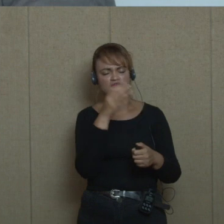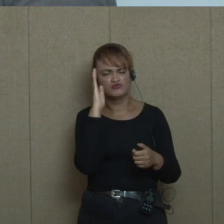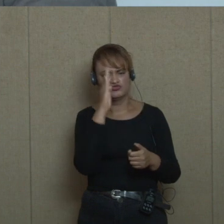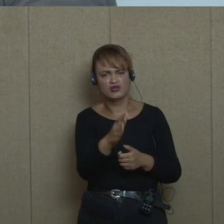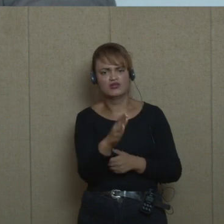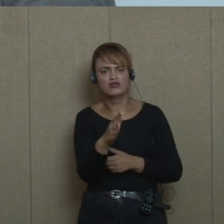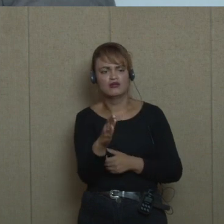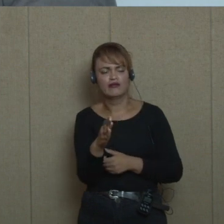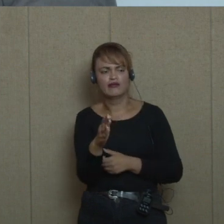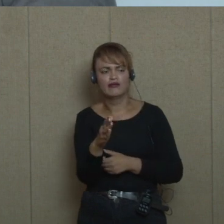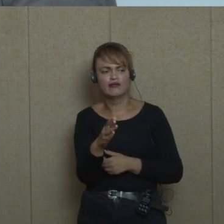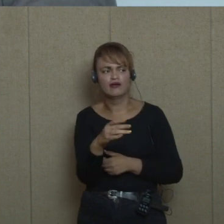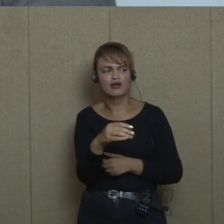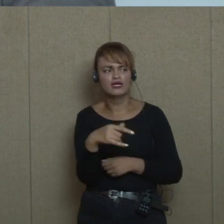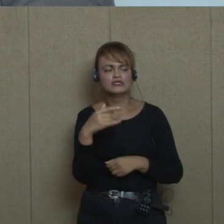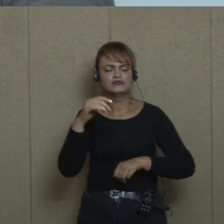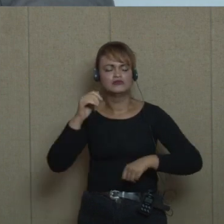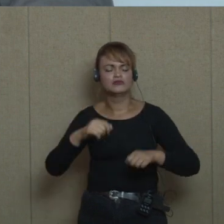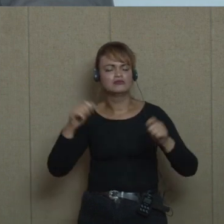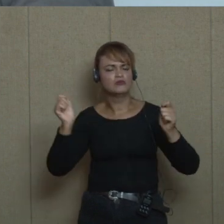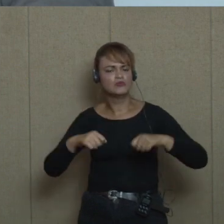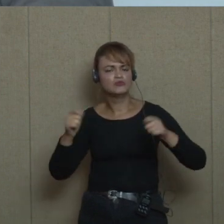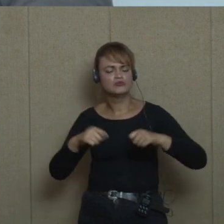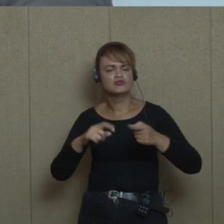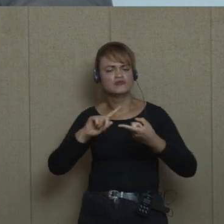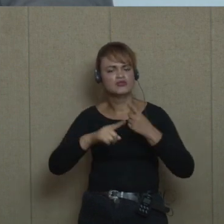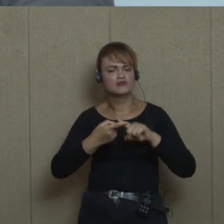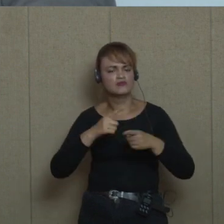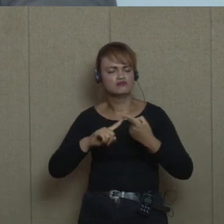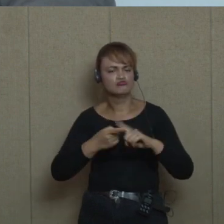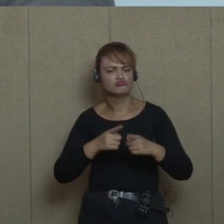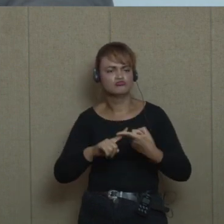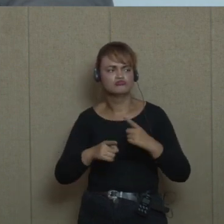sobre as possíveis negociações, se o senhor puder elaborar,